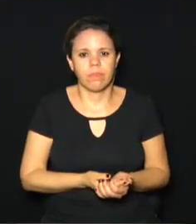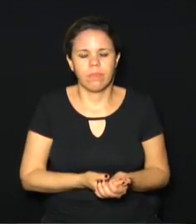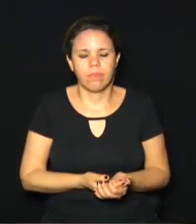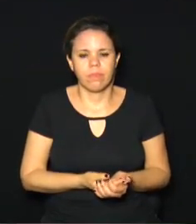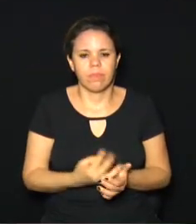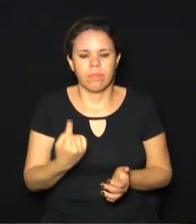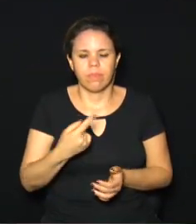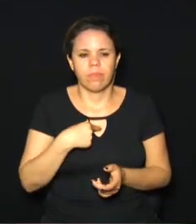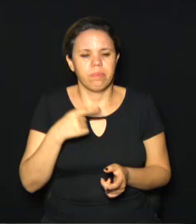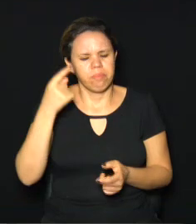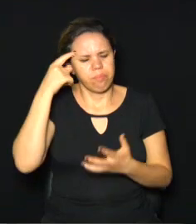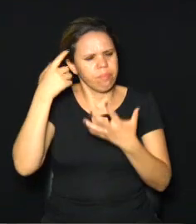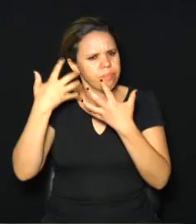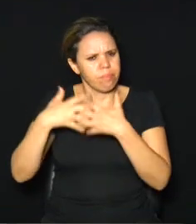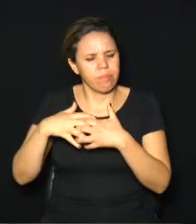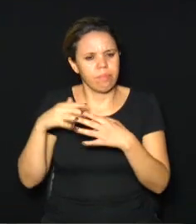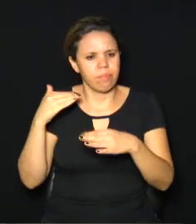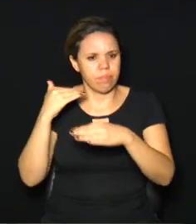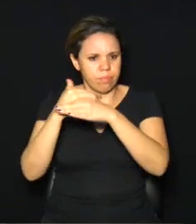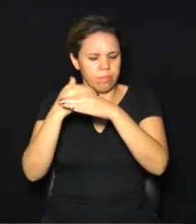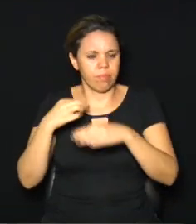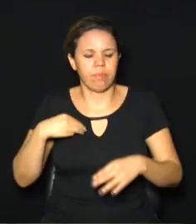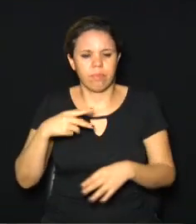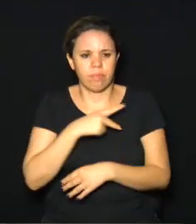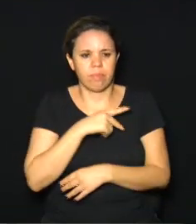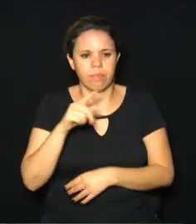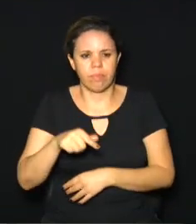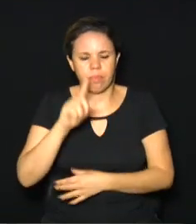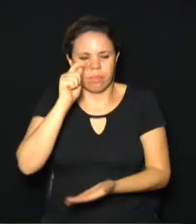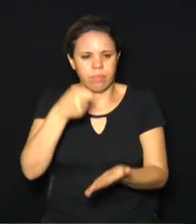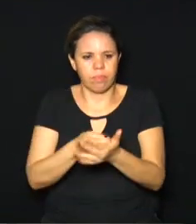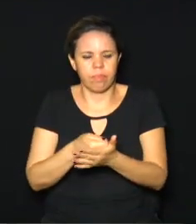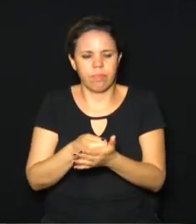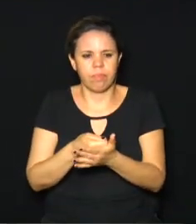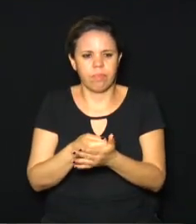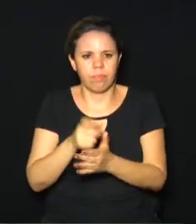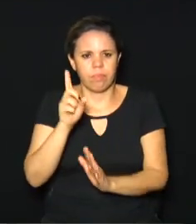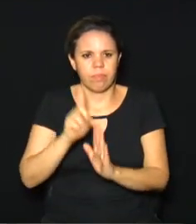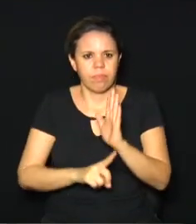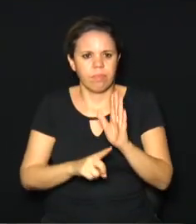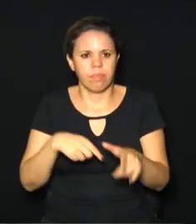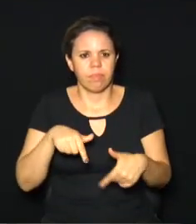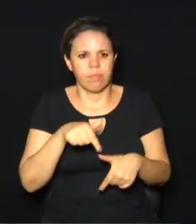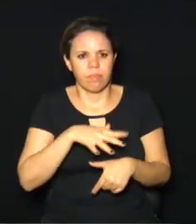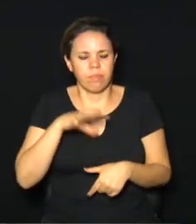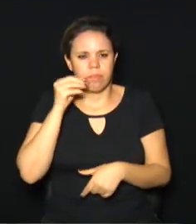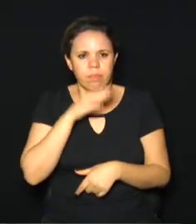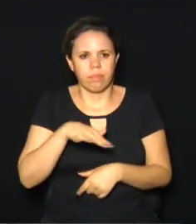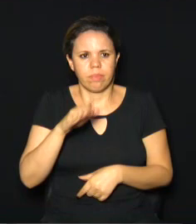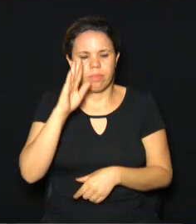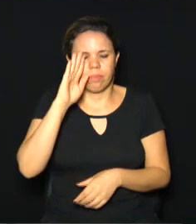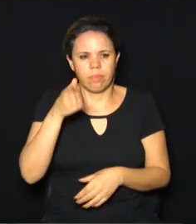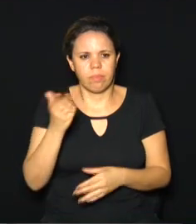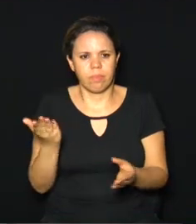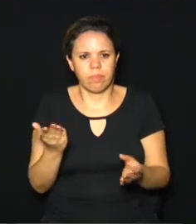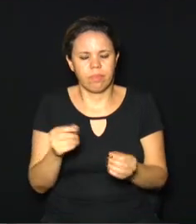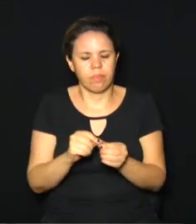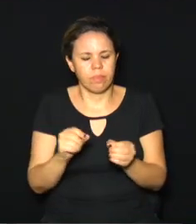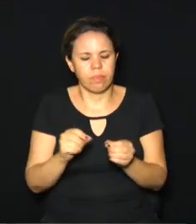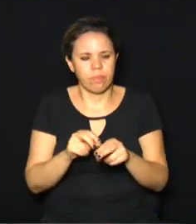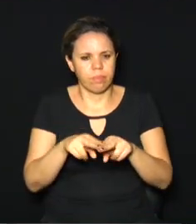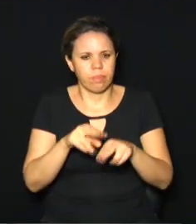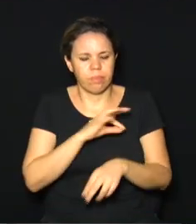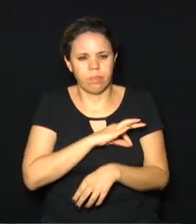a nossa linha de pensamento do Ministério Público é essa: garantir os direitos dos trabalhadores, né, principalmente nessa parte de